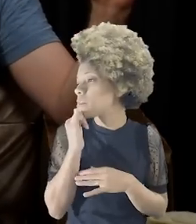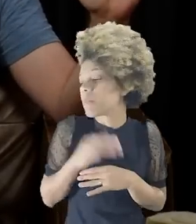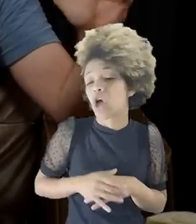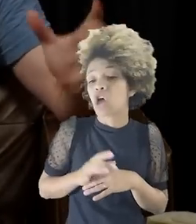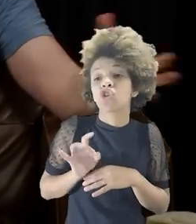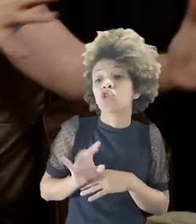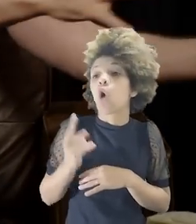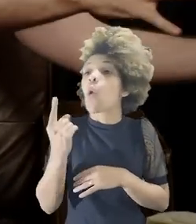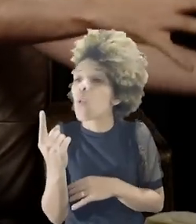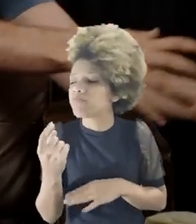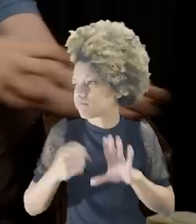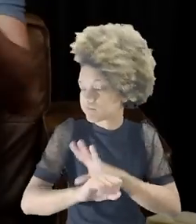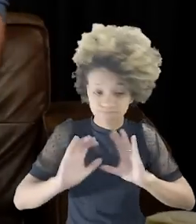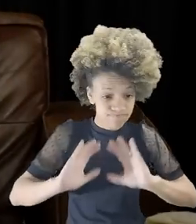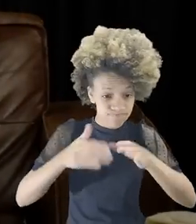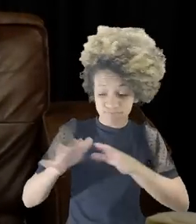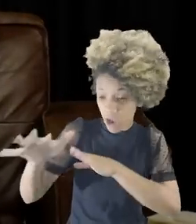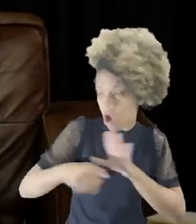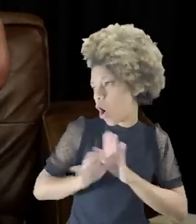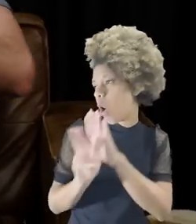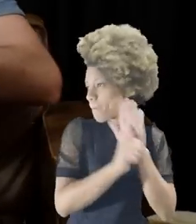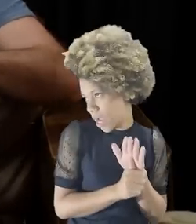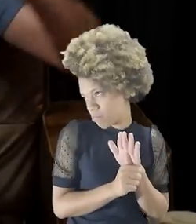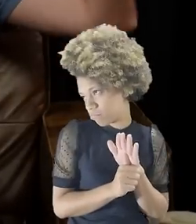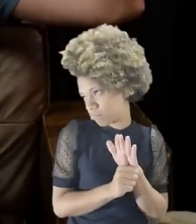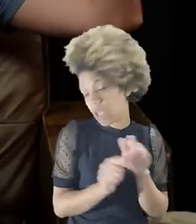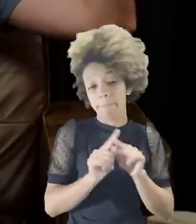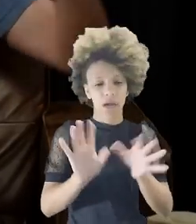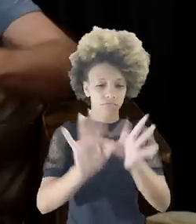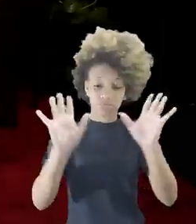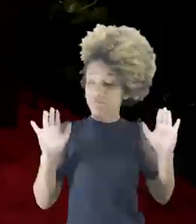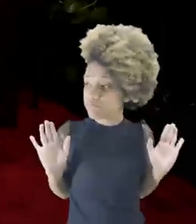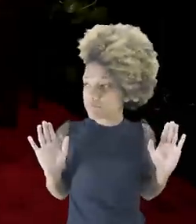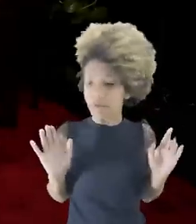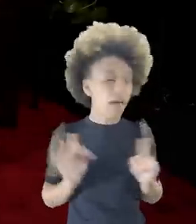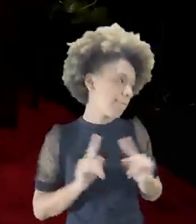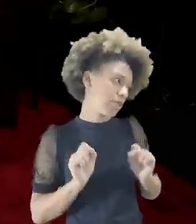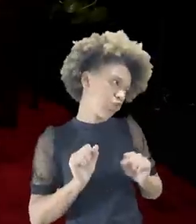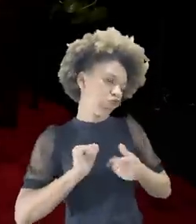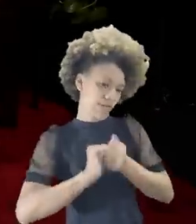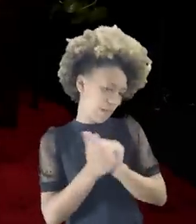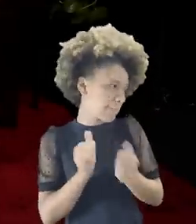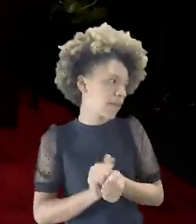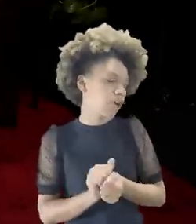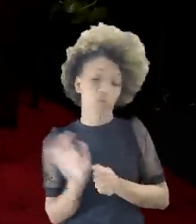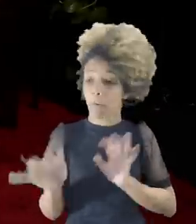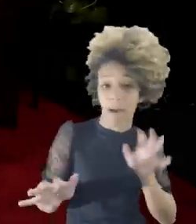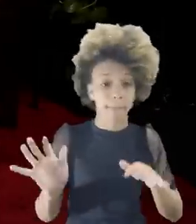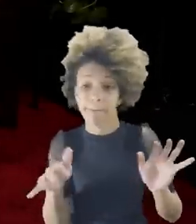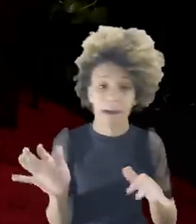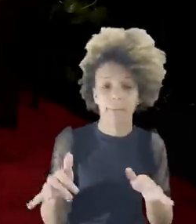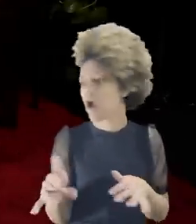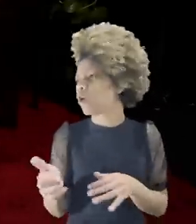não pode fazer uma coisa não pode pegar a bola da mão do adversário Mas você fica ali assim ó de algum jeito passar a bola não tem